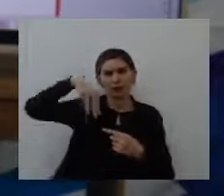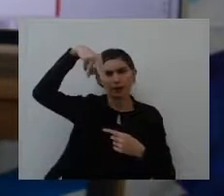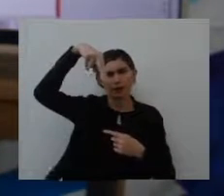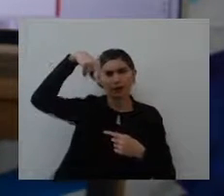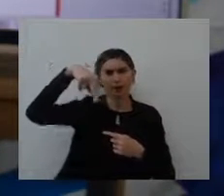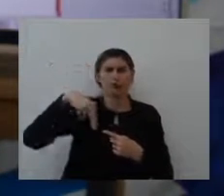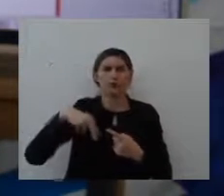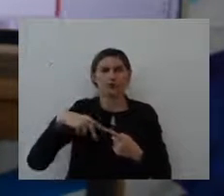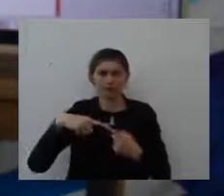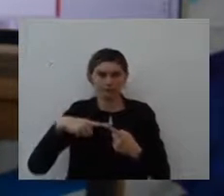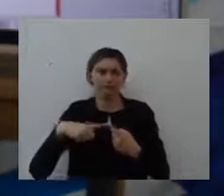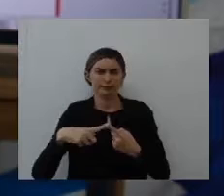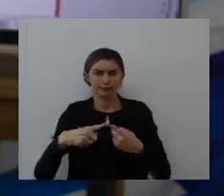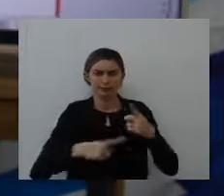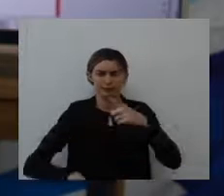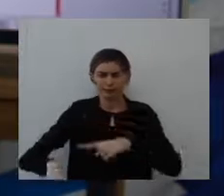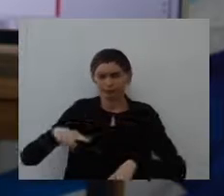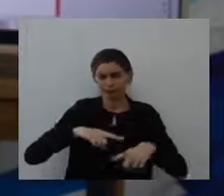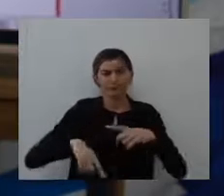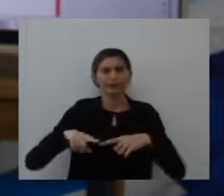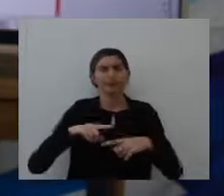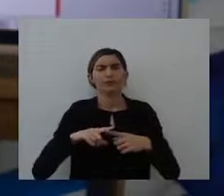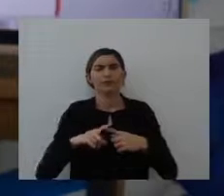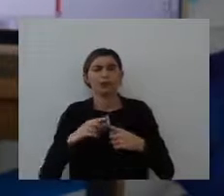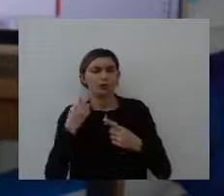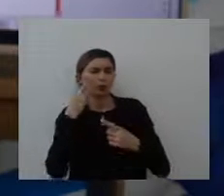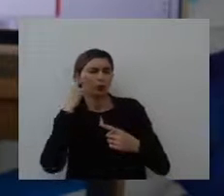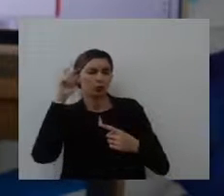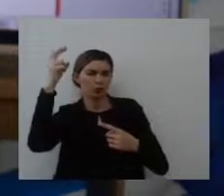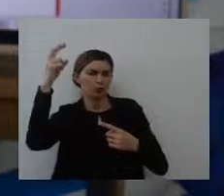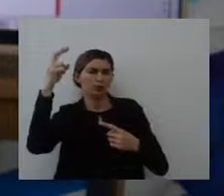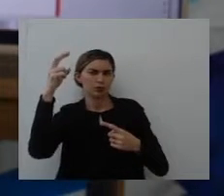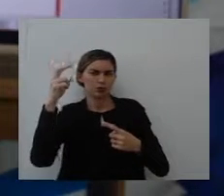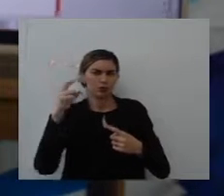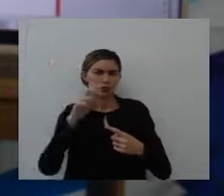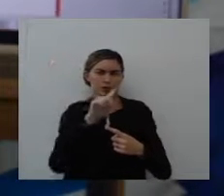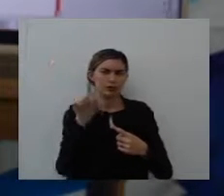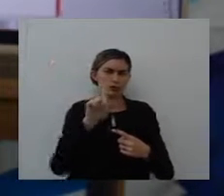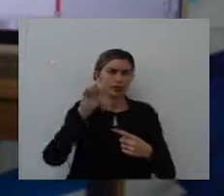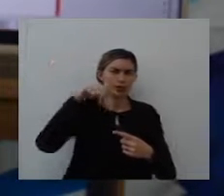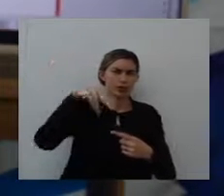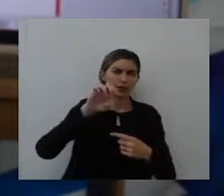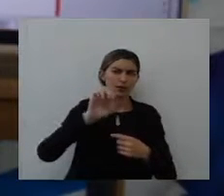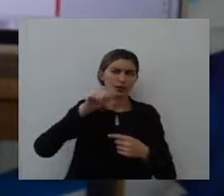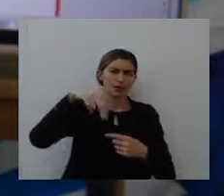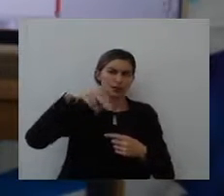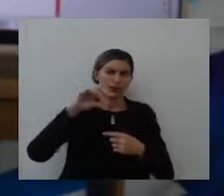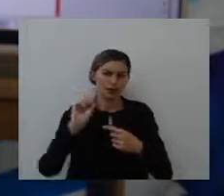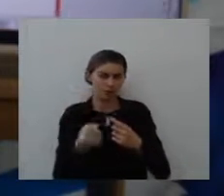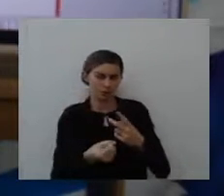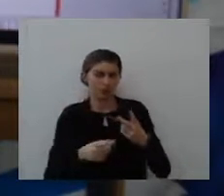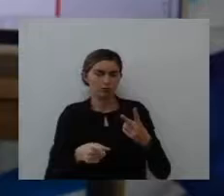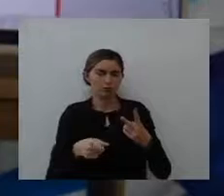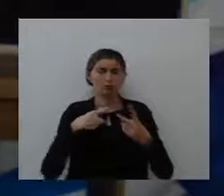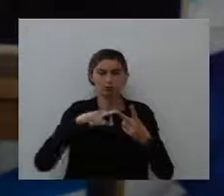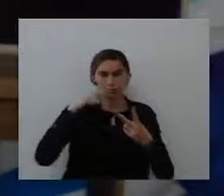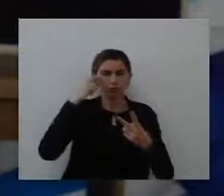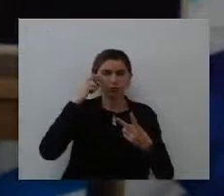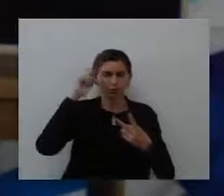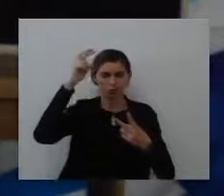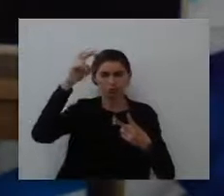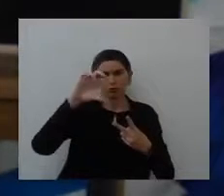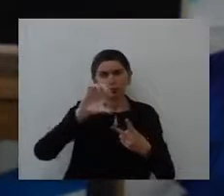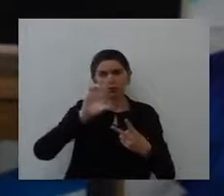a essa fusão entre a cultura dos aqueanos ou micênicos e a cultura